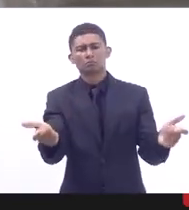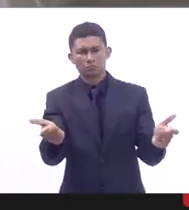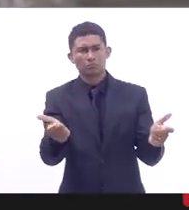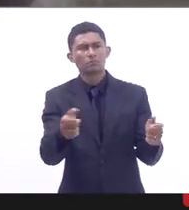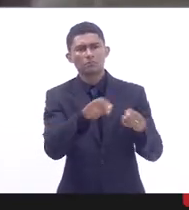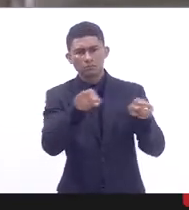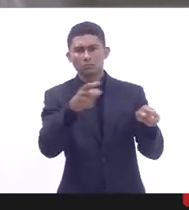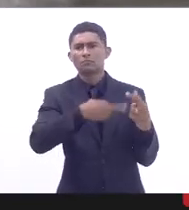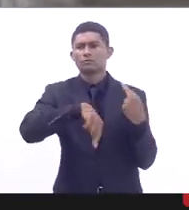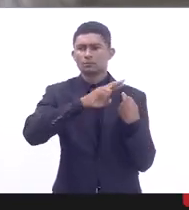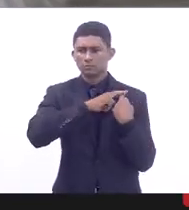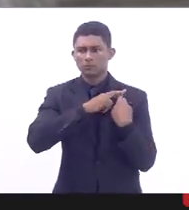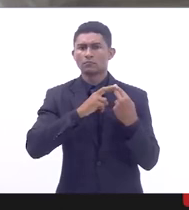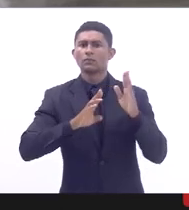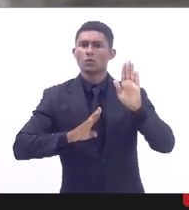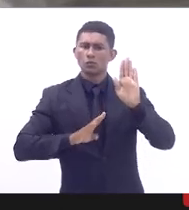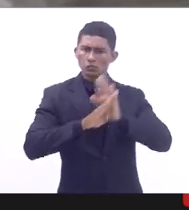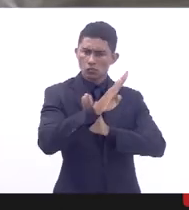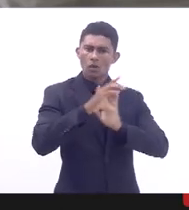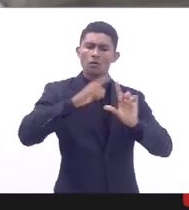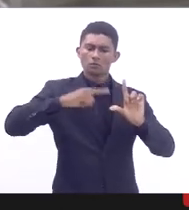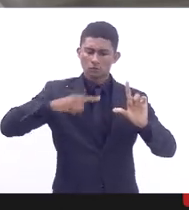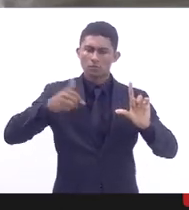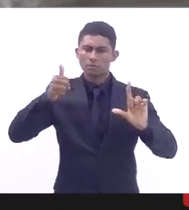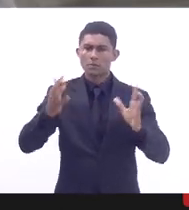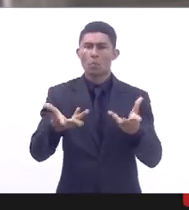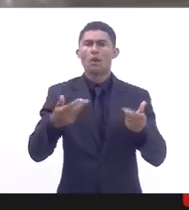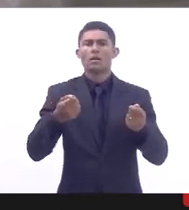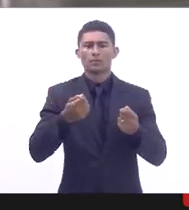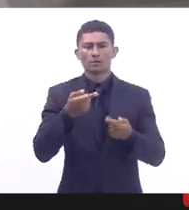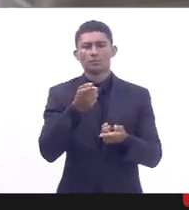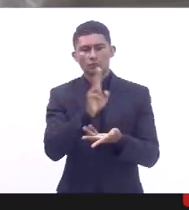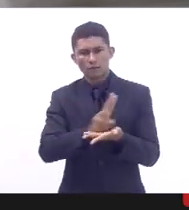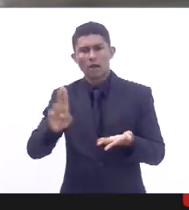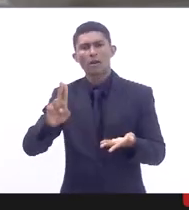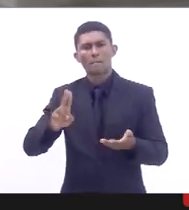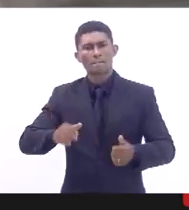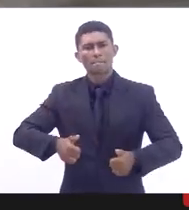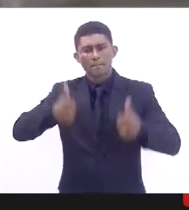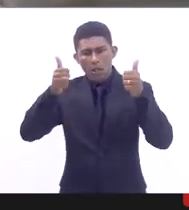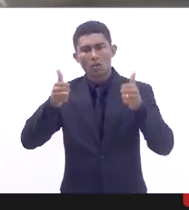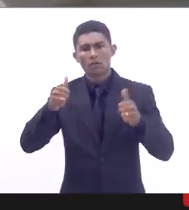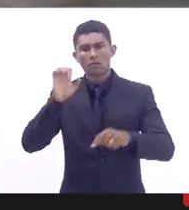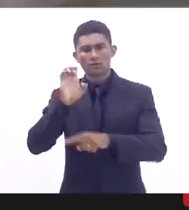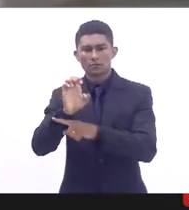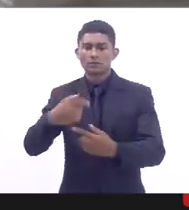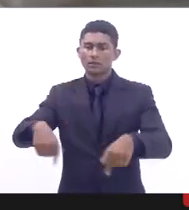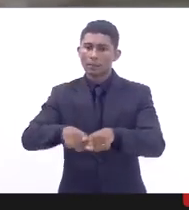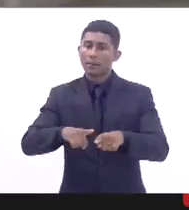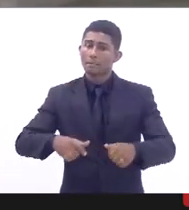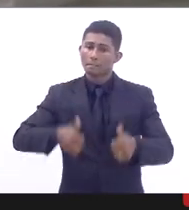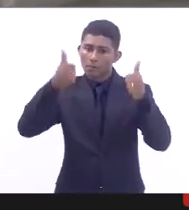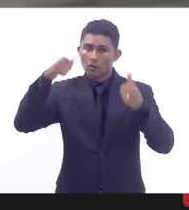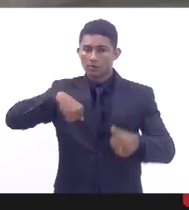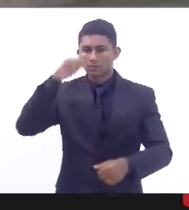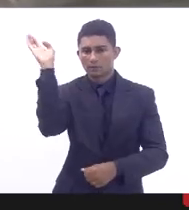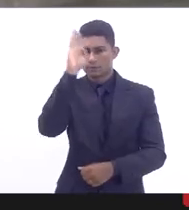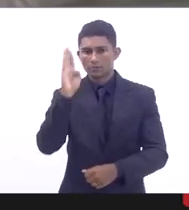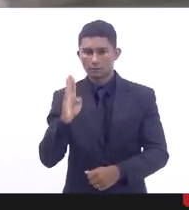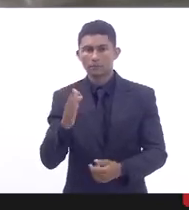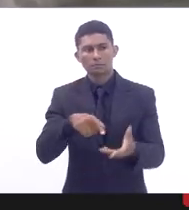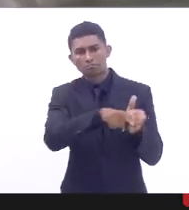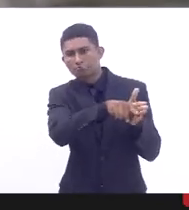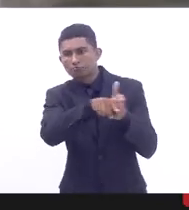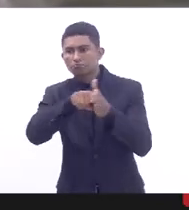responsáveis por esses índices de qualidade que a nossa universidade tem como uma das melhores do Estado uma das melhores do país com reconhecimento em